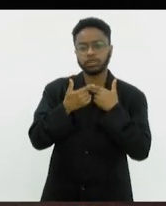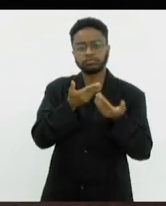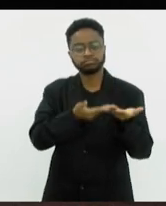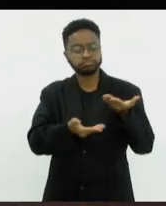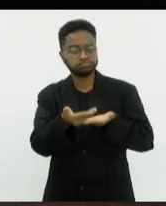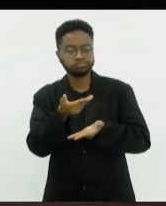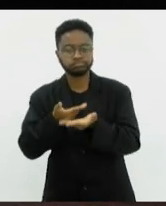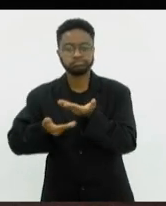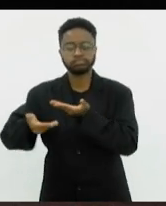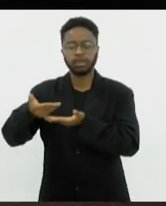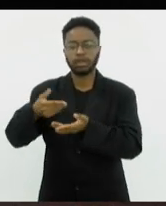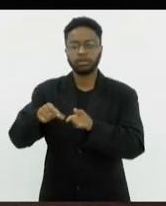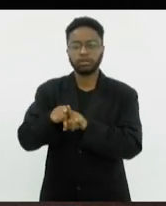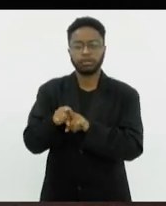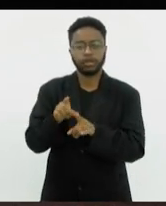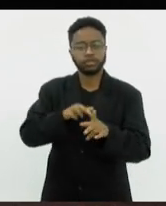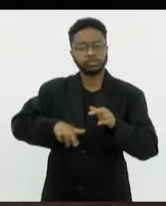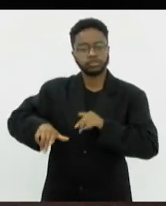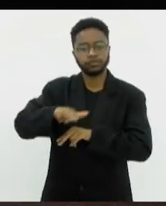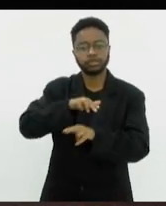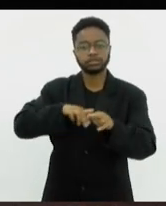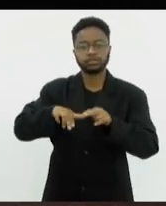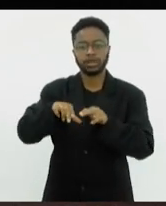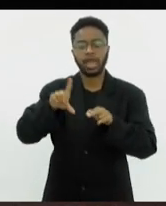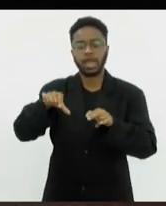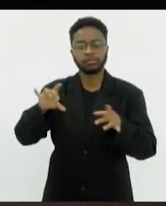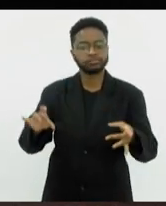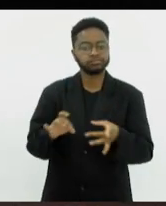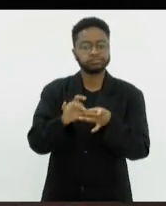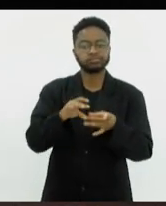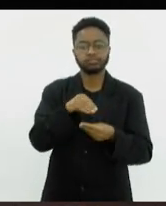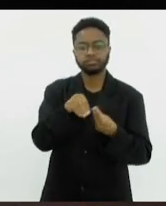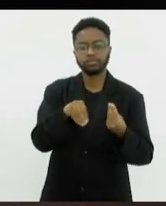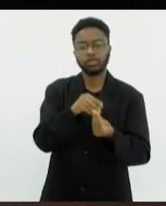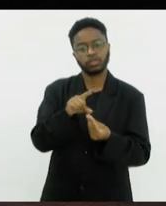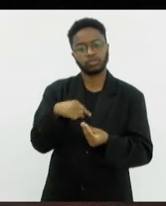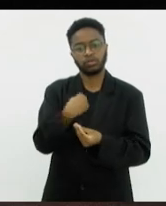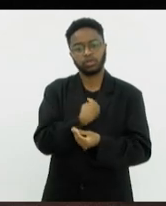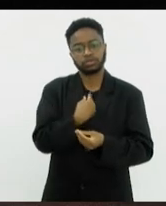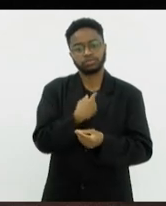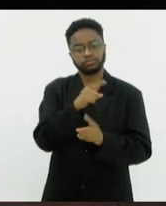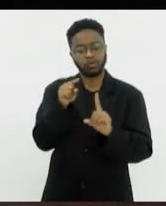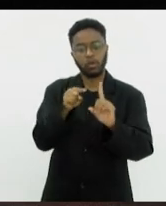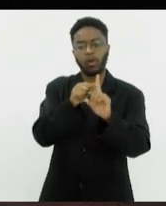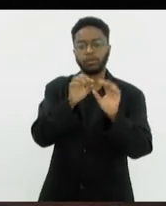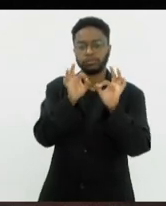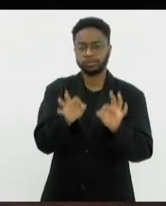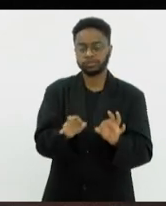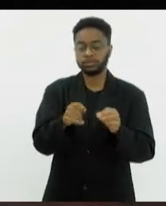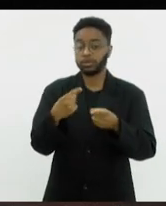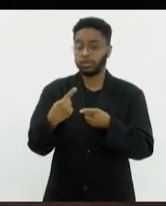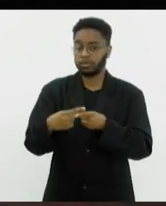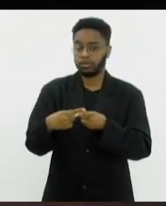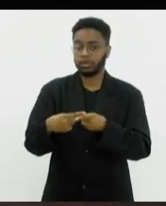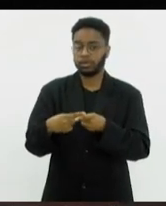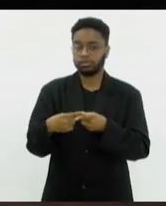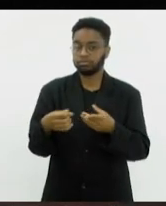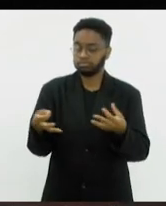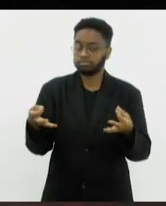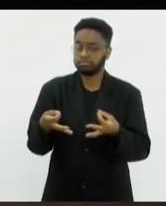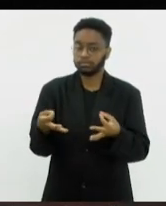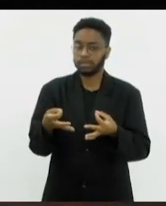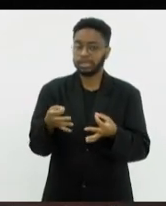dessa diversidade, é o amálgama que nós queremos. Porque exatamente